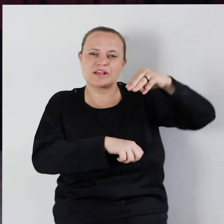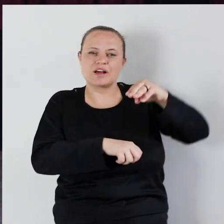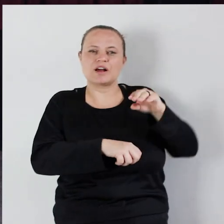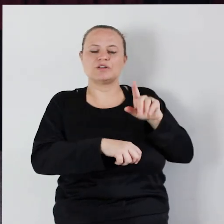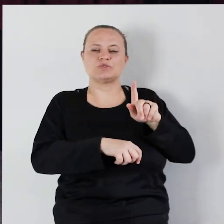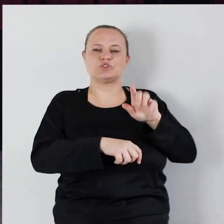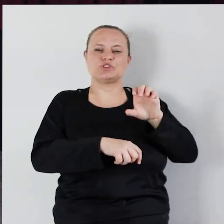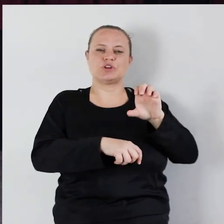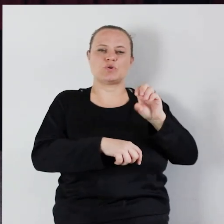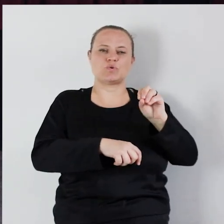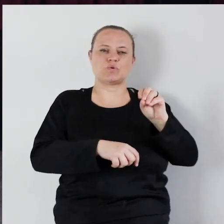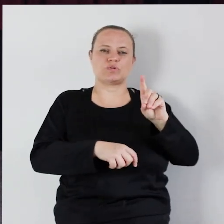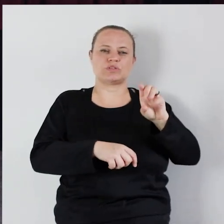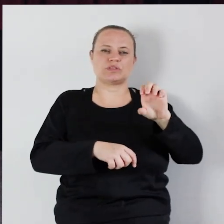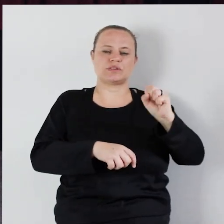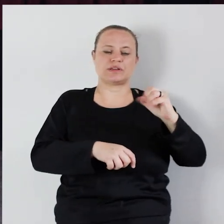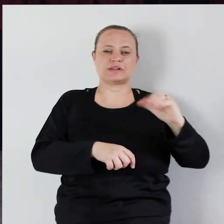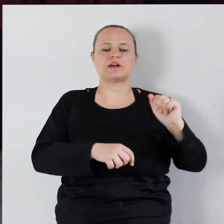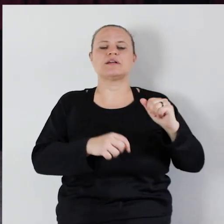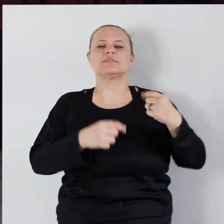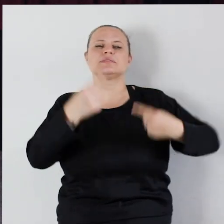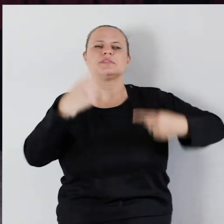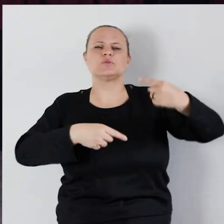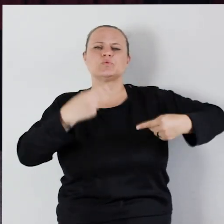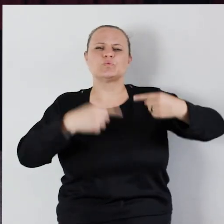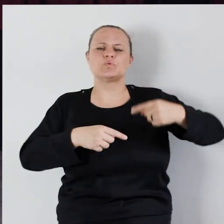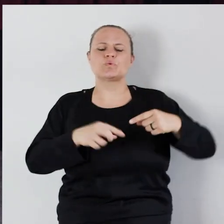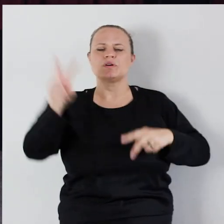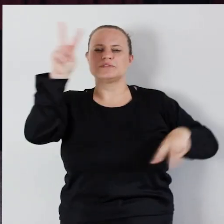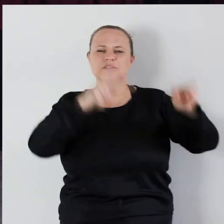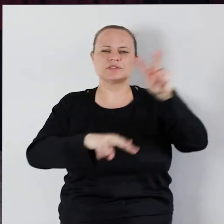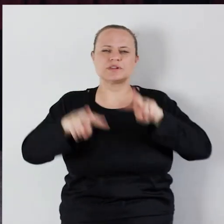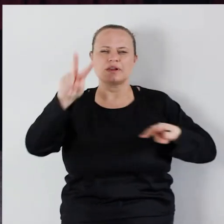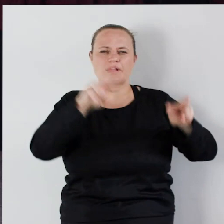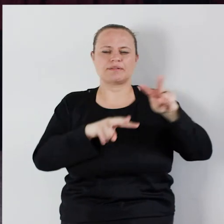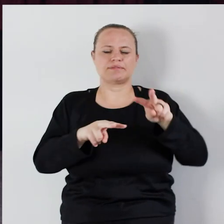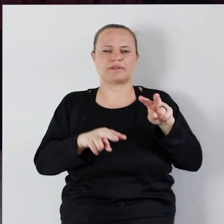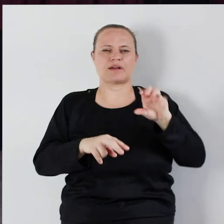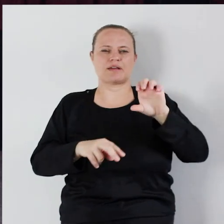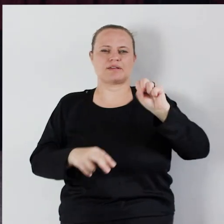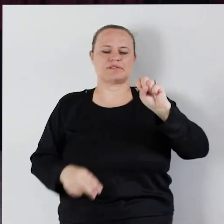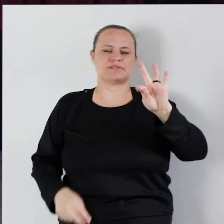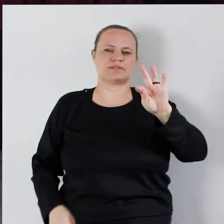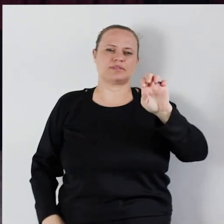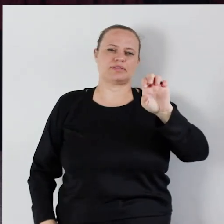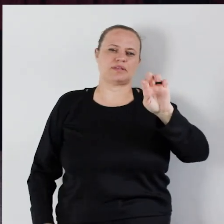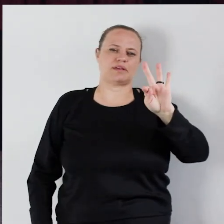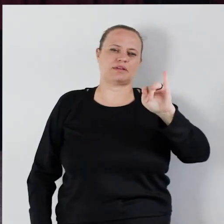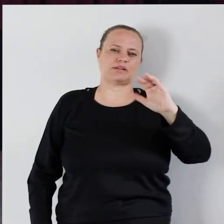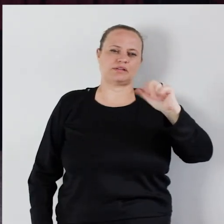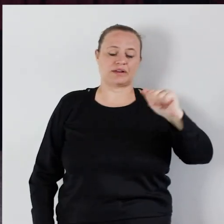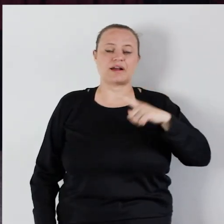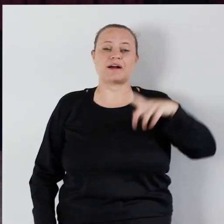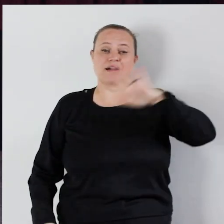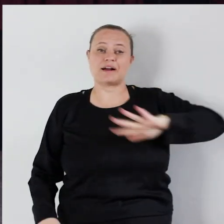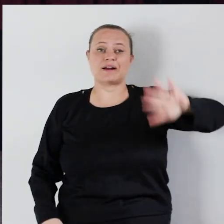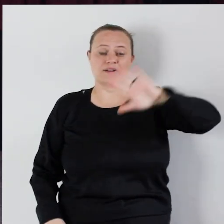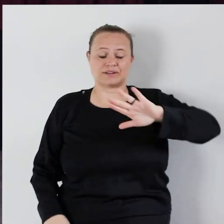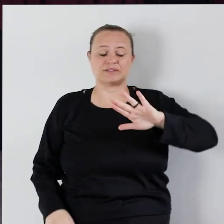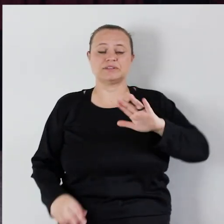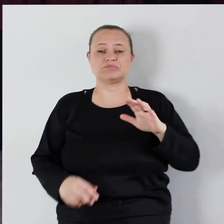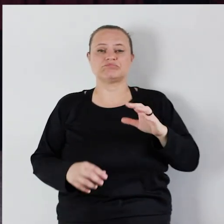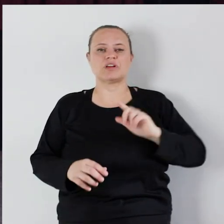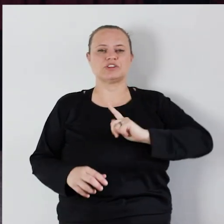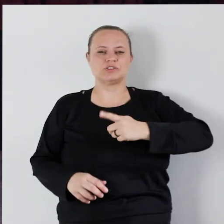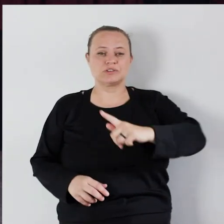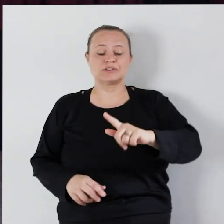geodésica cultural, que é uma experiência legal. Tem um mestrado sobre a geodésica, que incrível! Isso. Ela vai discutir a estética,